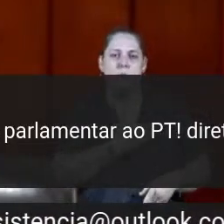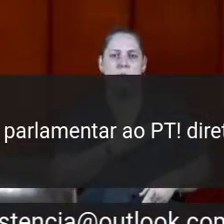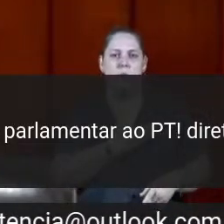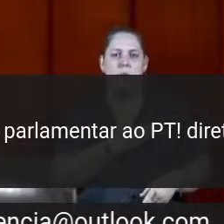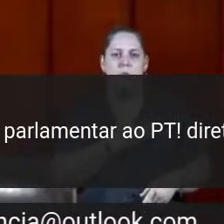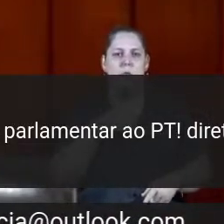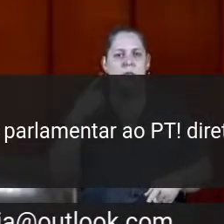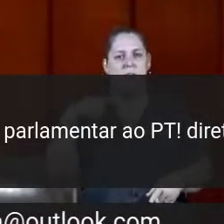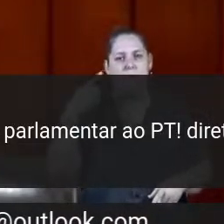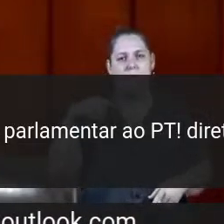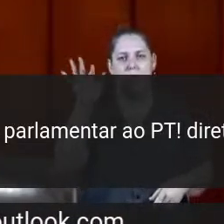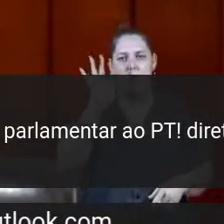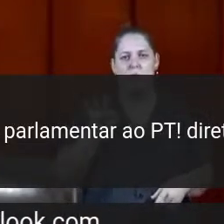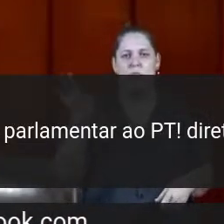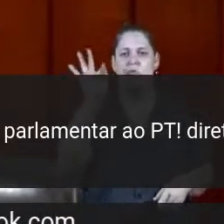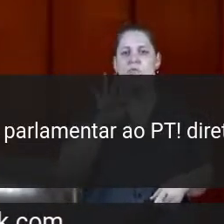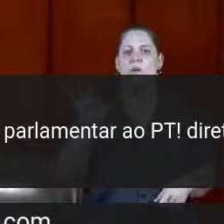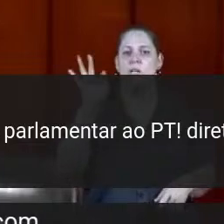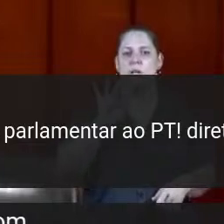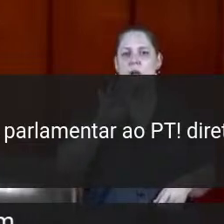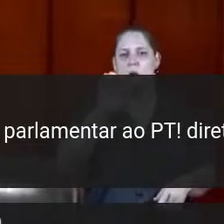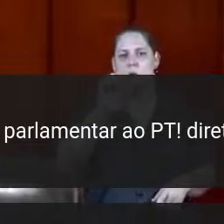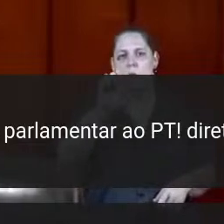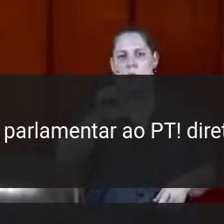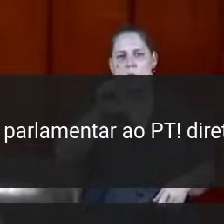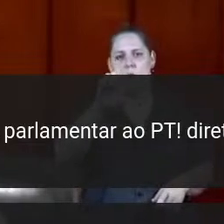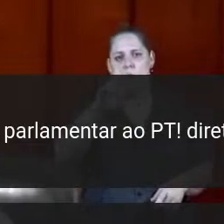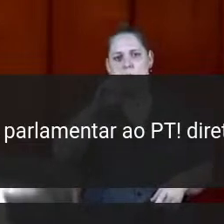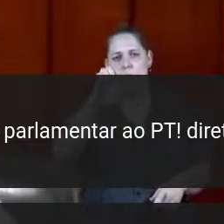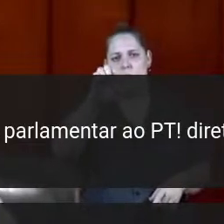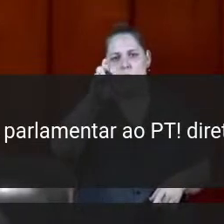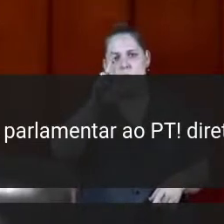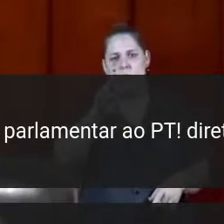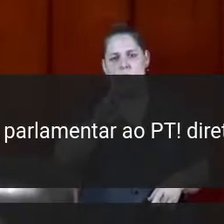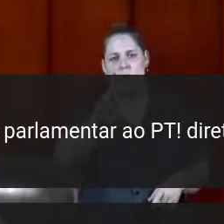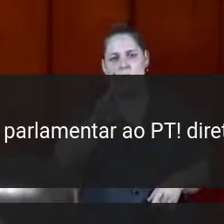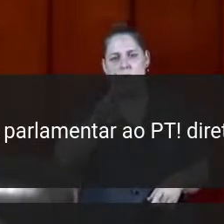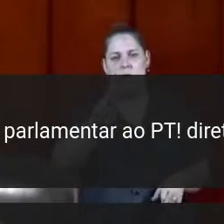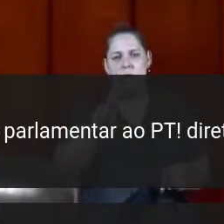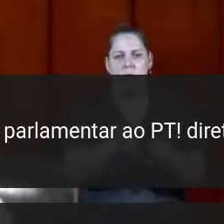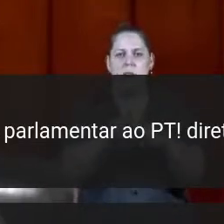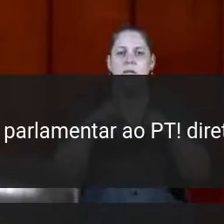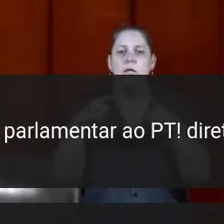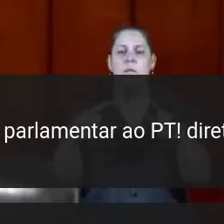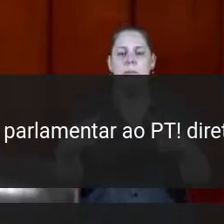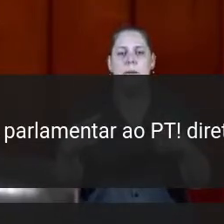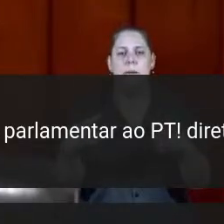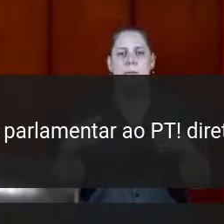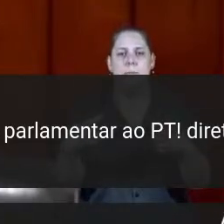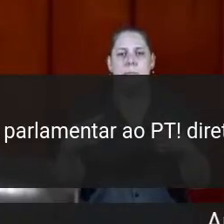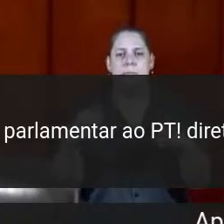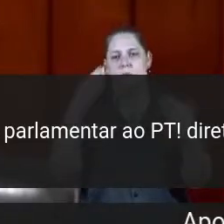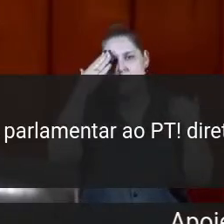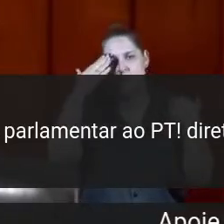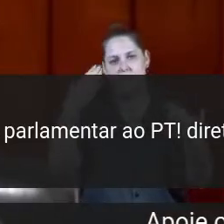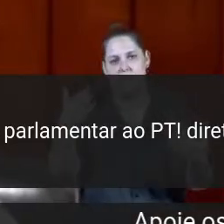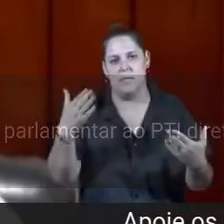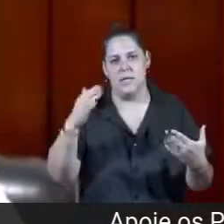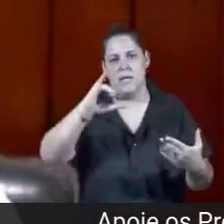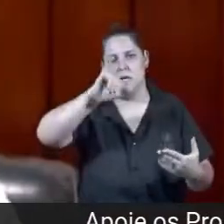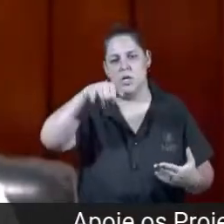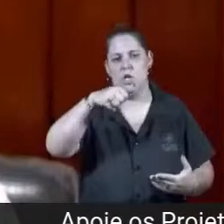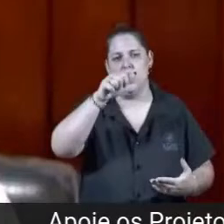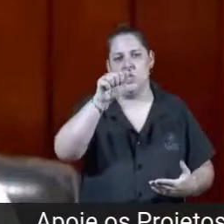deputado federal, Hélio Salomão, quero cumprimentar nosso companheiro senador